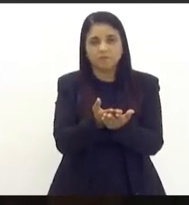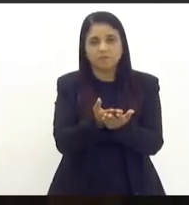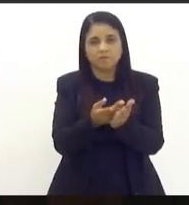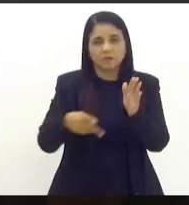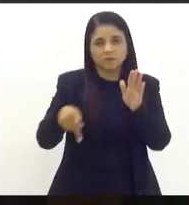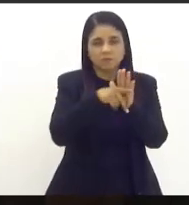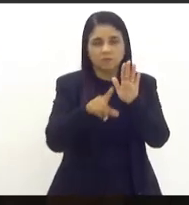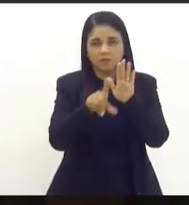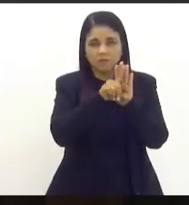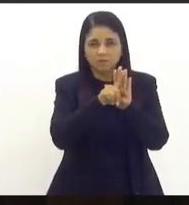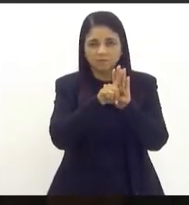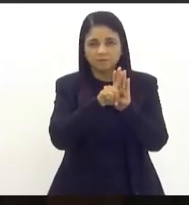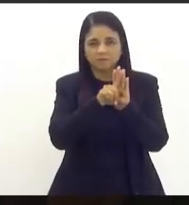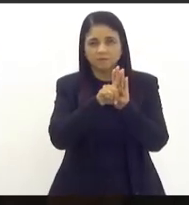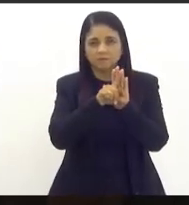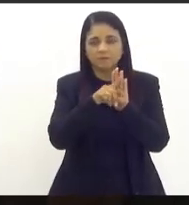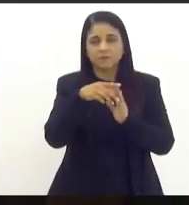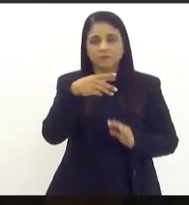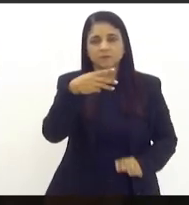projeto